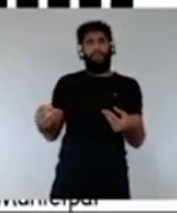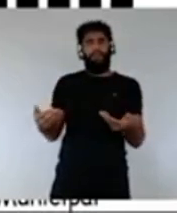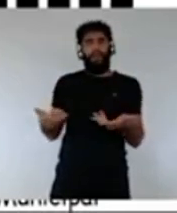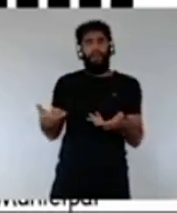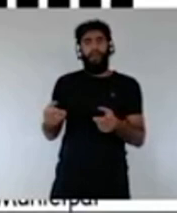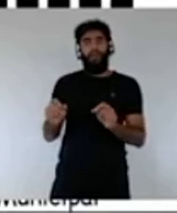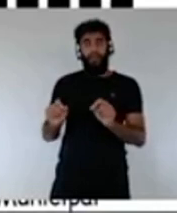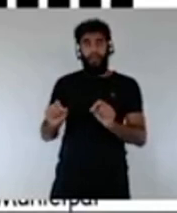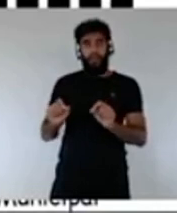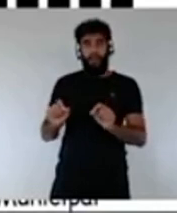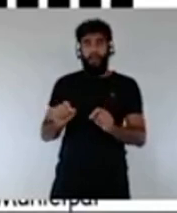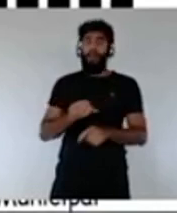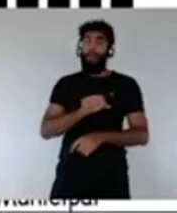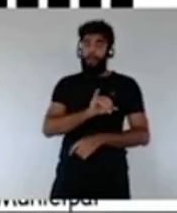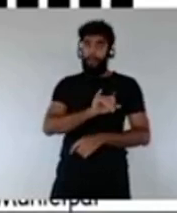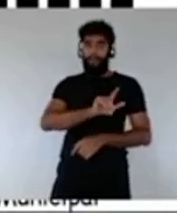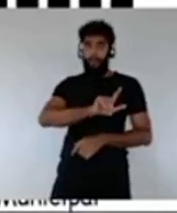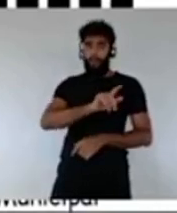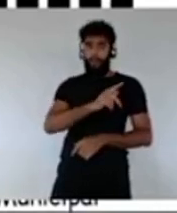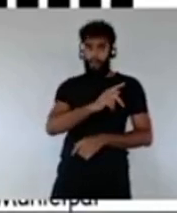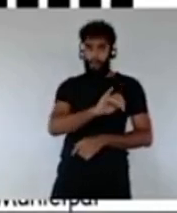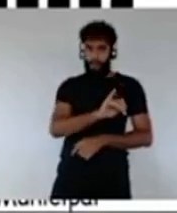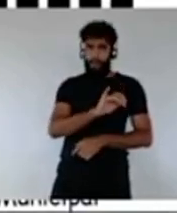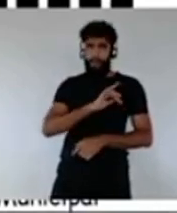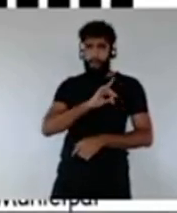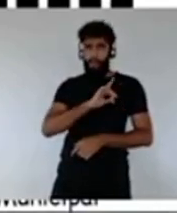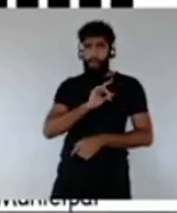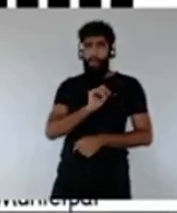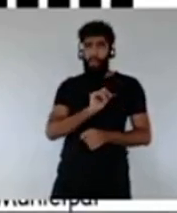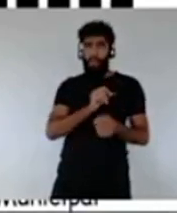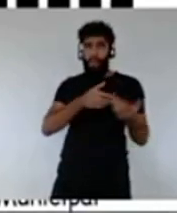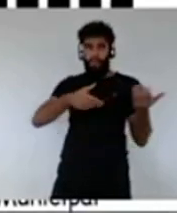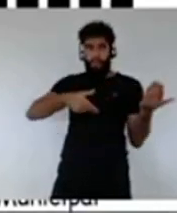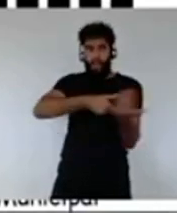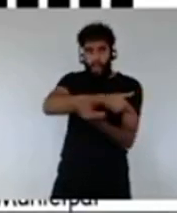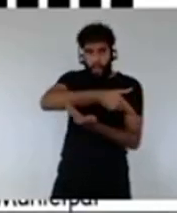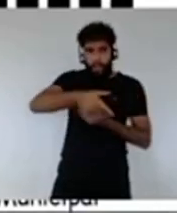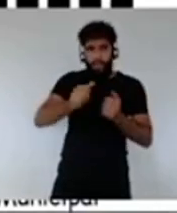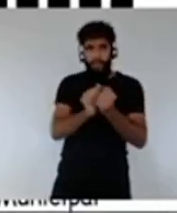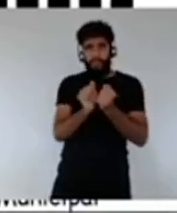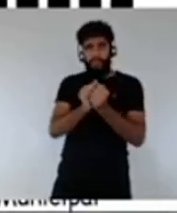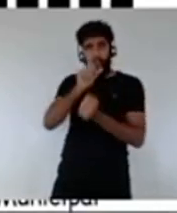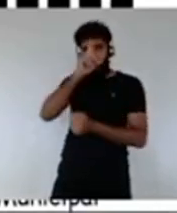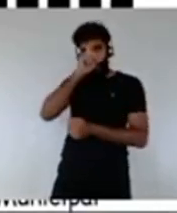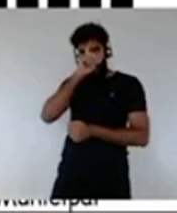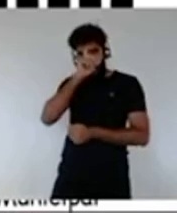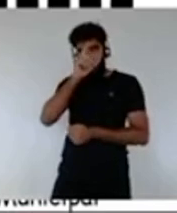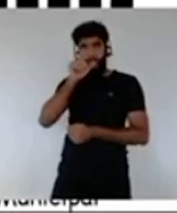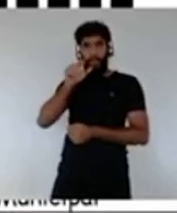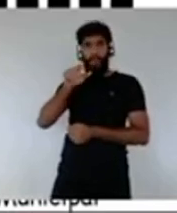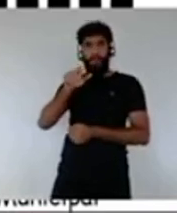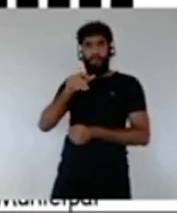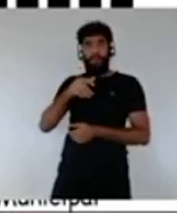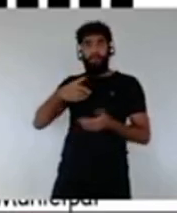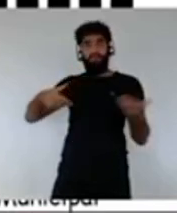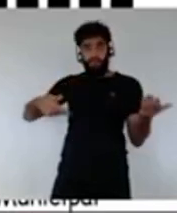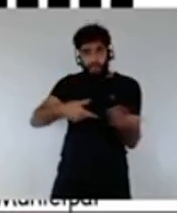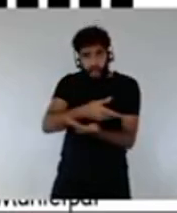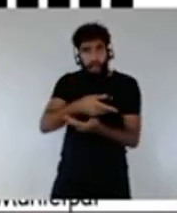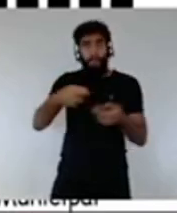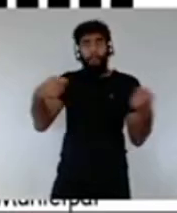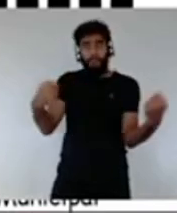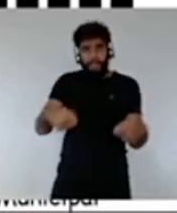olha, as LPIs têm que ter uma relação com o sistema de saúde. O sistema de saúde tem que entender isso, ele tem que estar articulado com